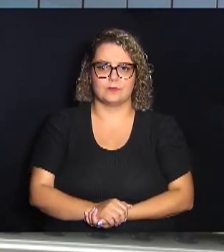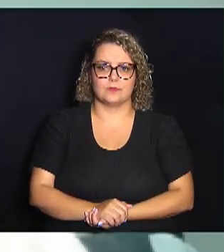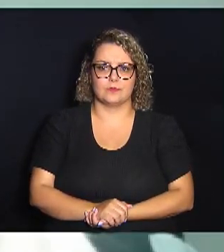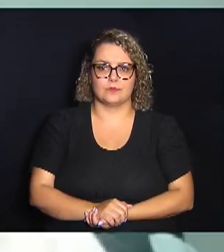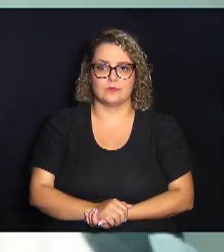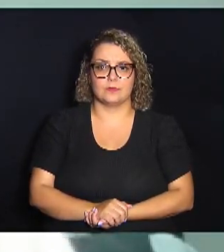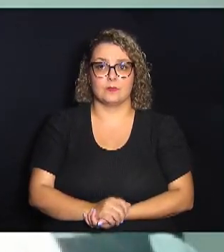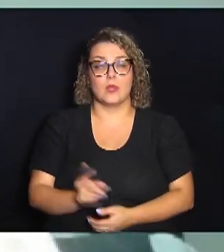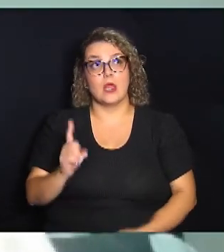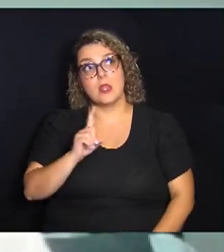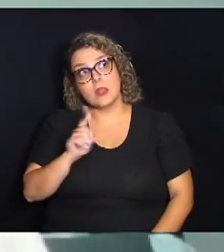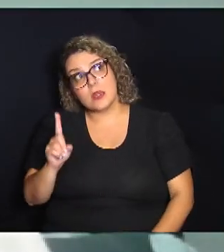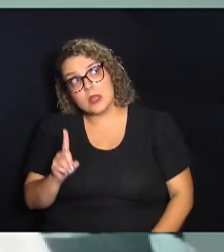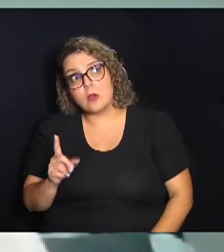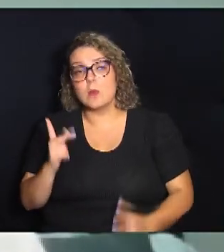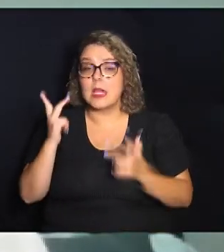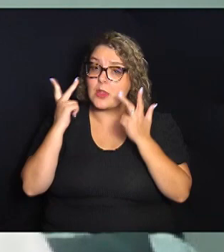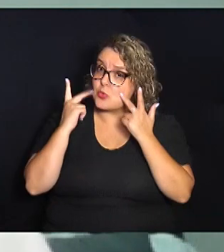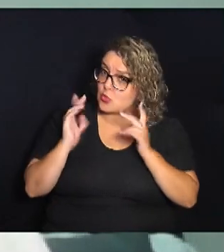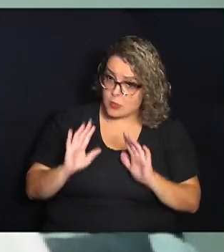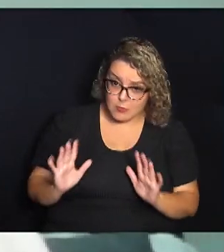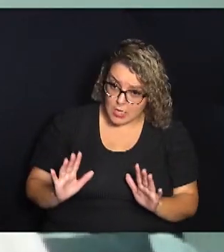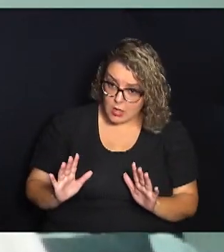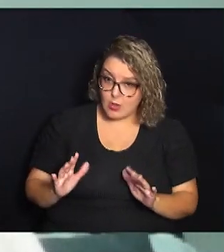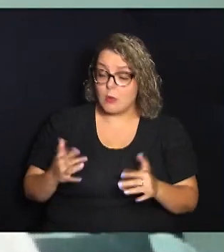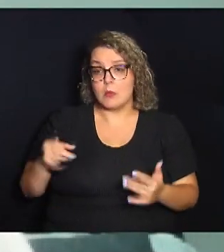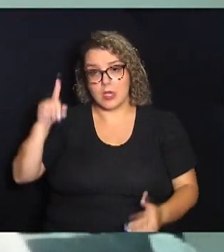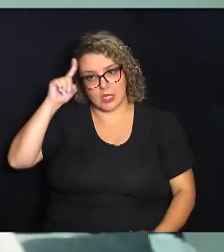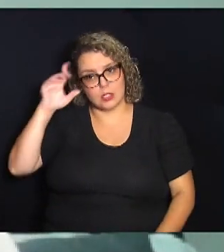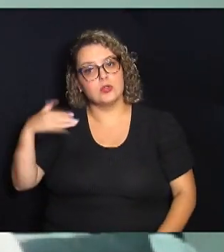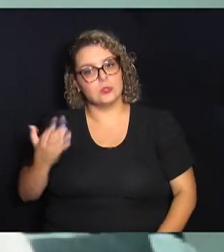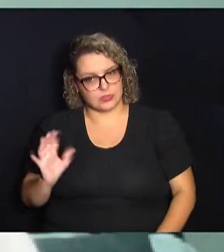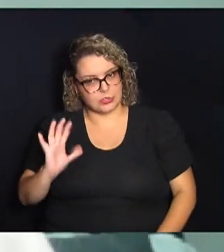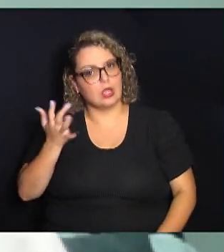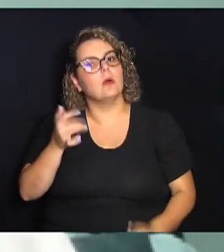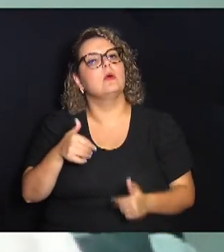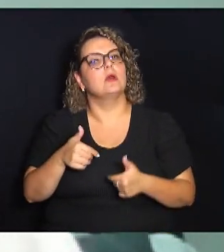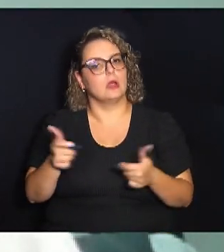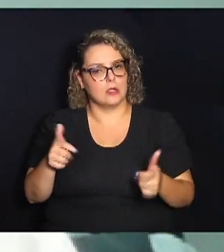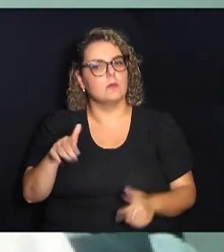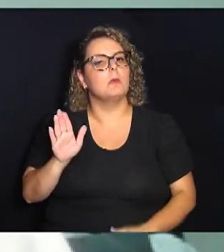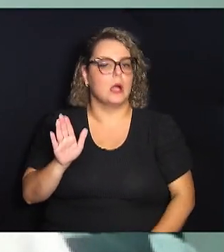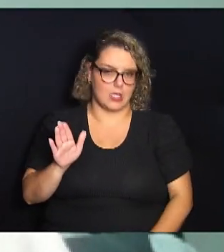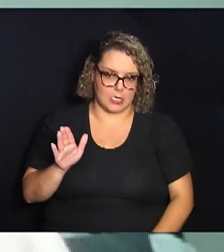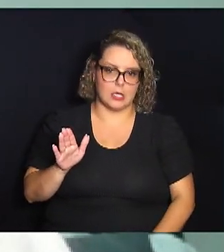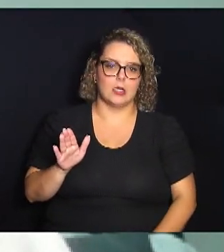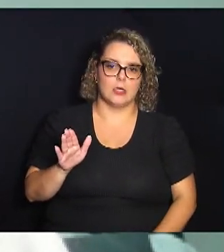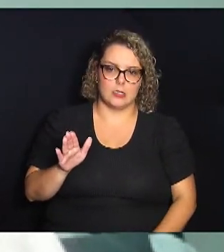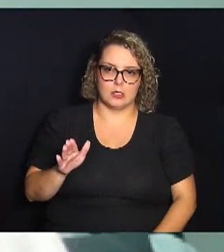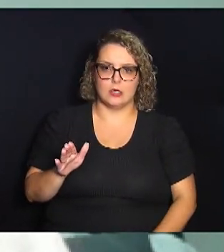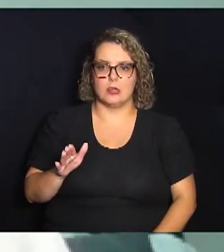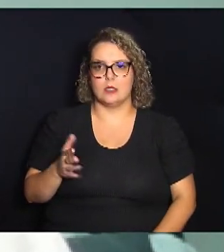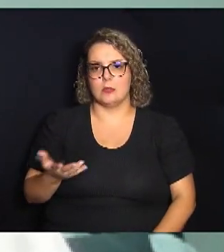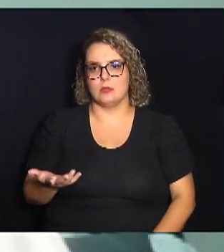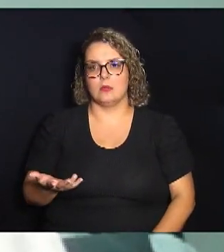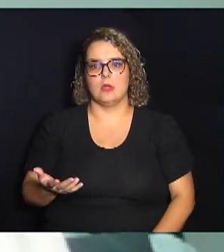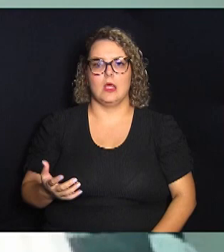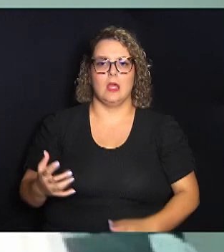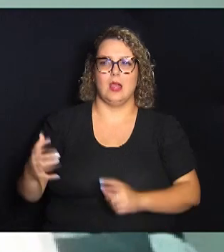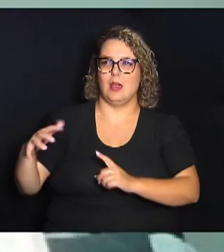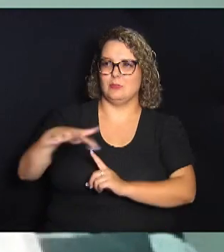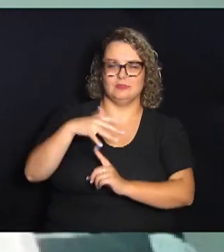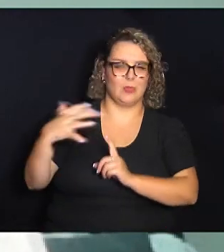Não é tão comum, tá? Mas nos dias de hoje acontece mais, né? As exposições